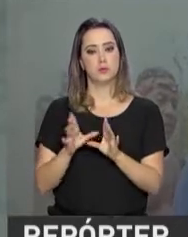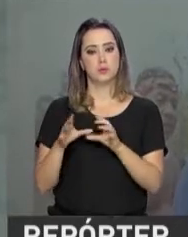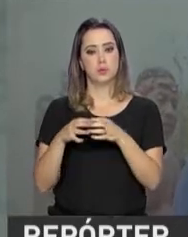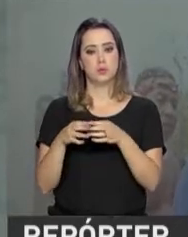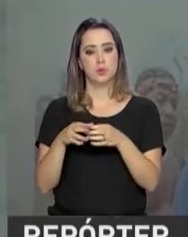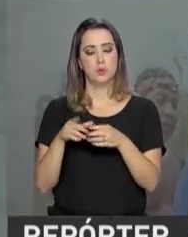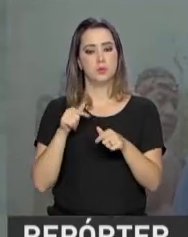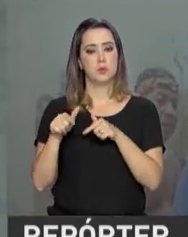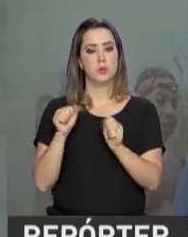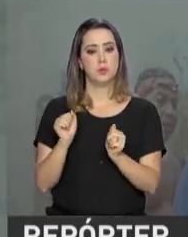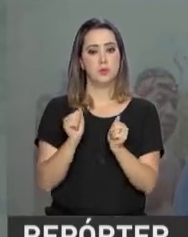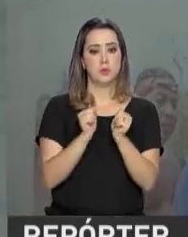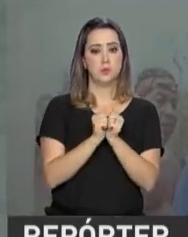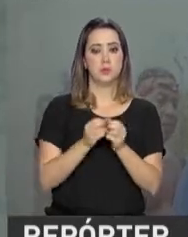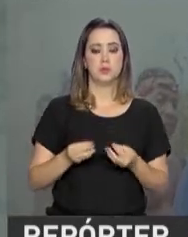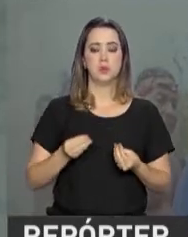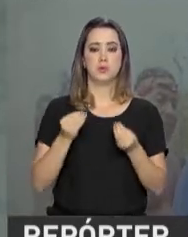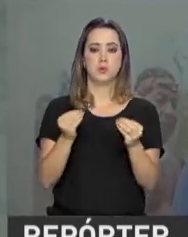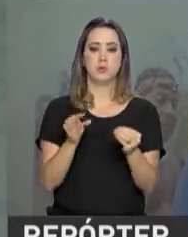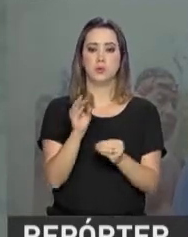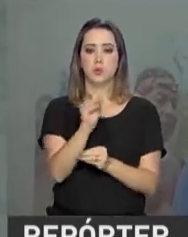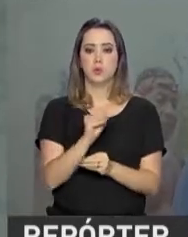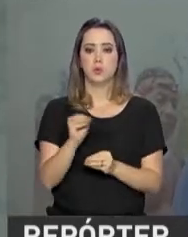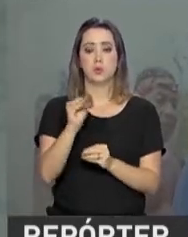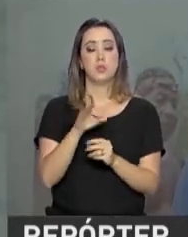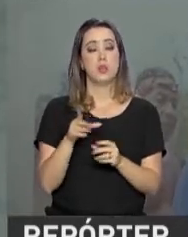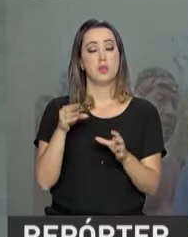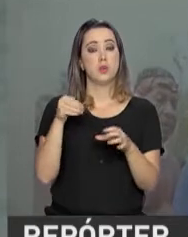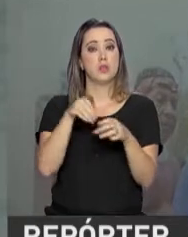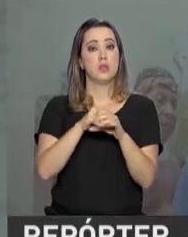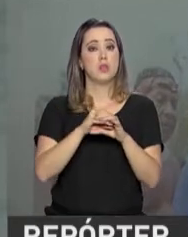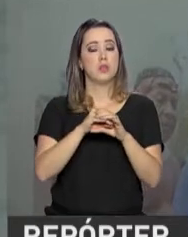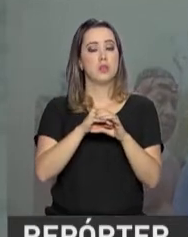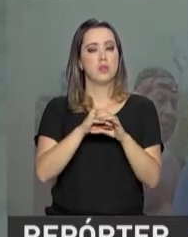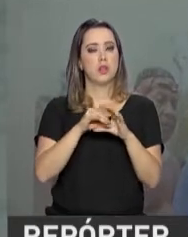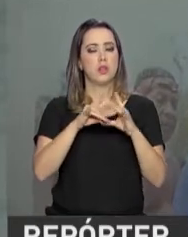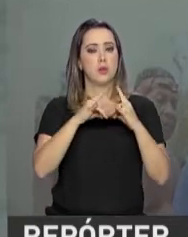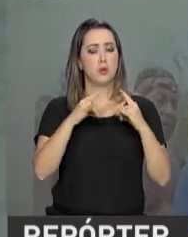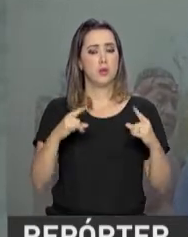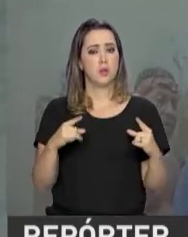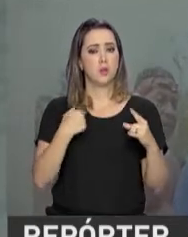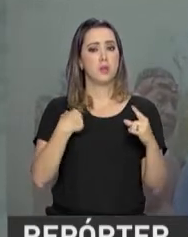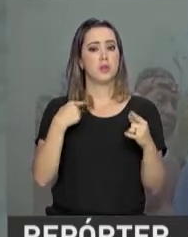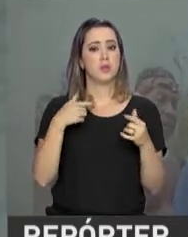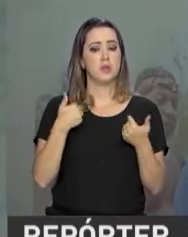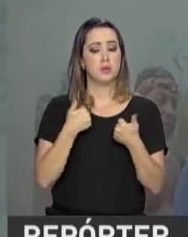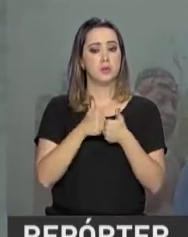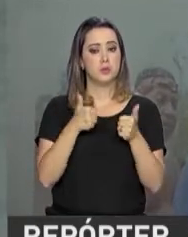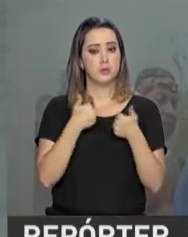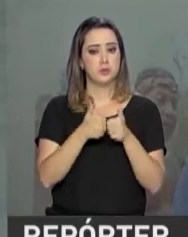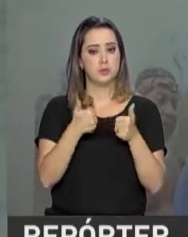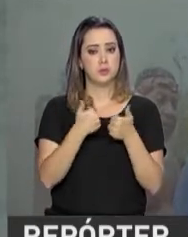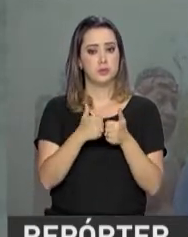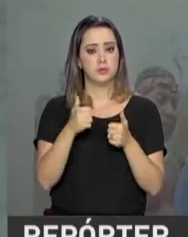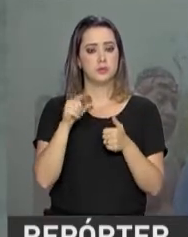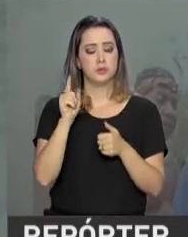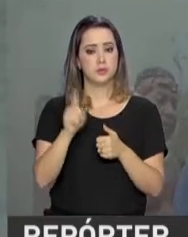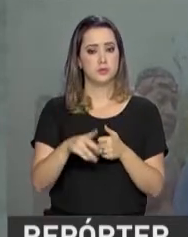conosco, levando as especialidades para dentro da aldeia, com um deslocamento logístico